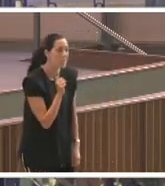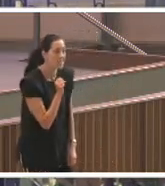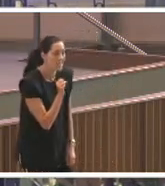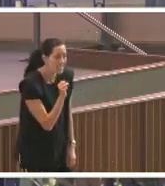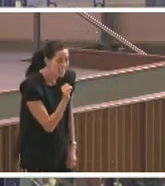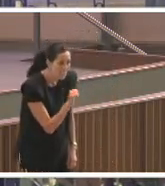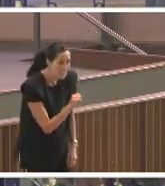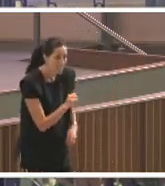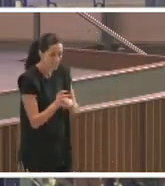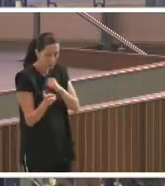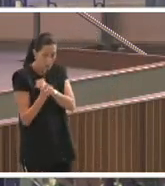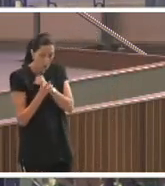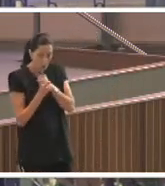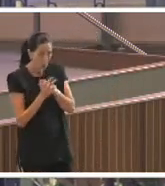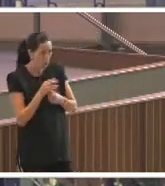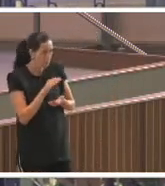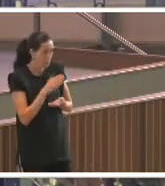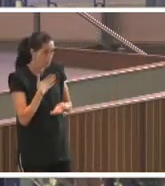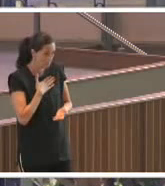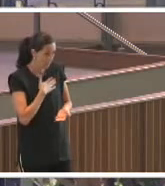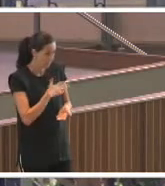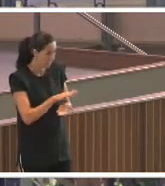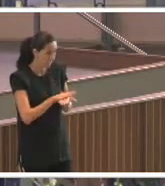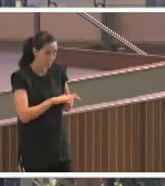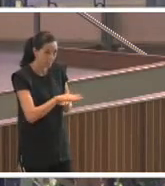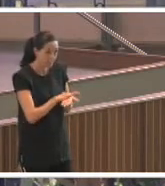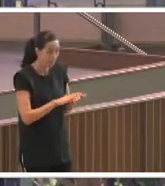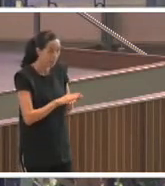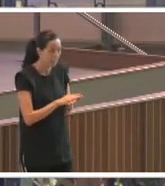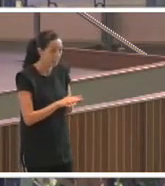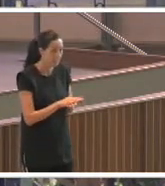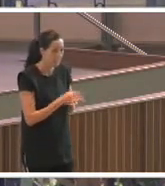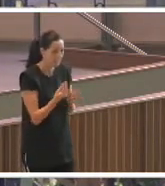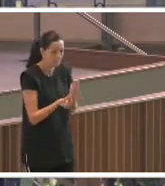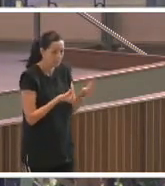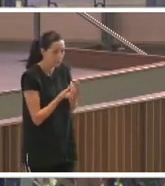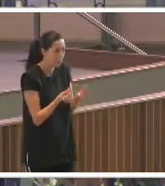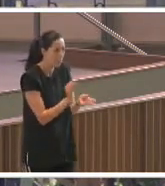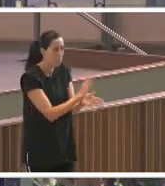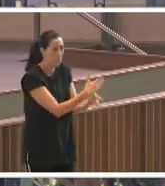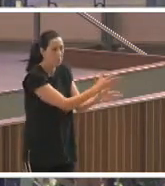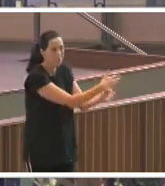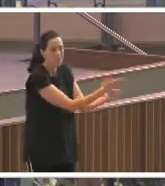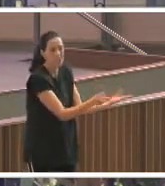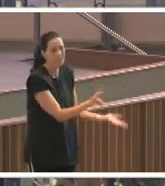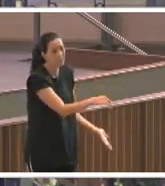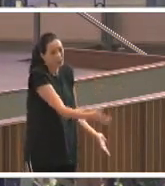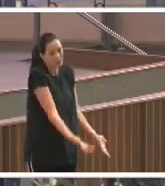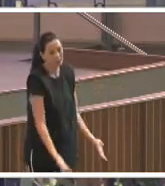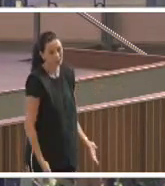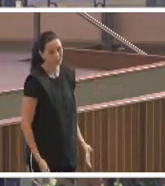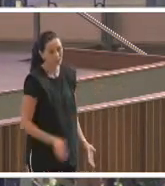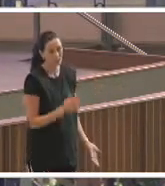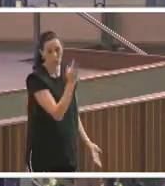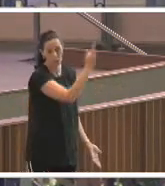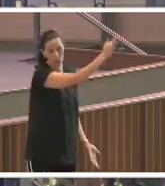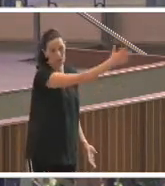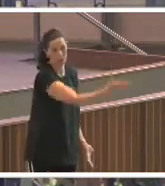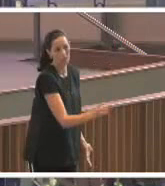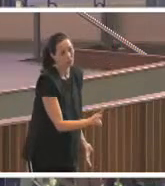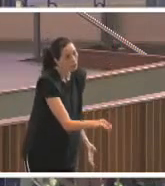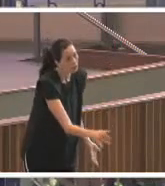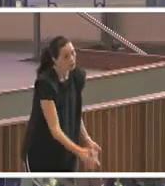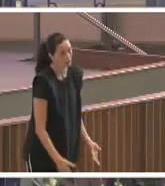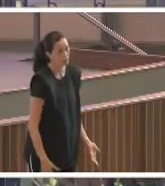Nós precisamos exercer a nossa autoridade, mas precisamos que pessoas exerçam autoridade sobre